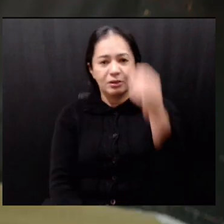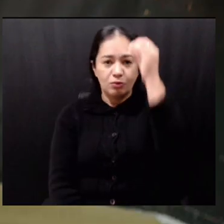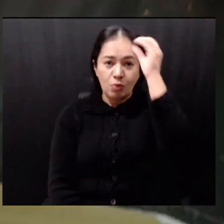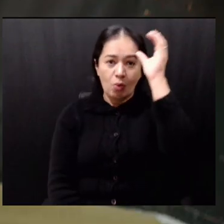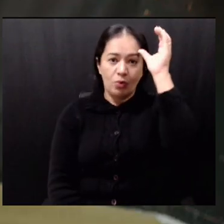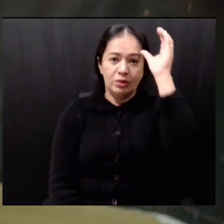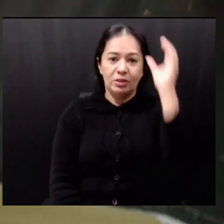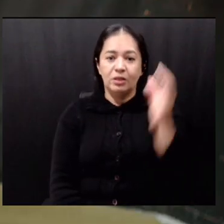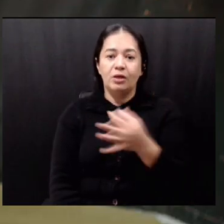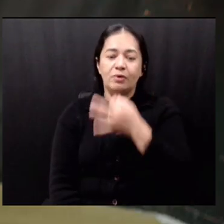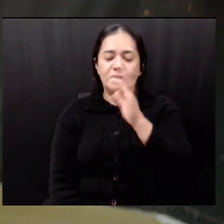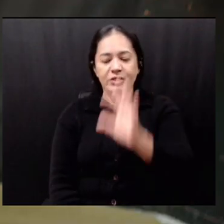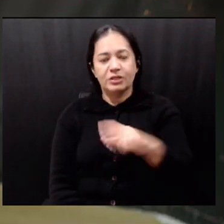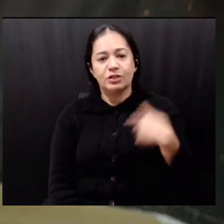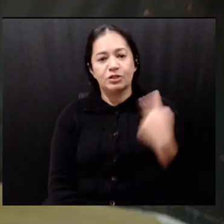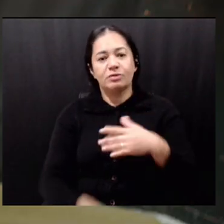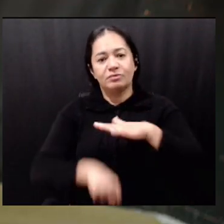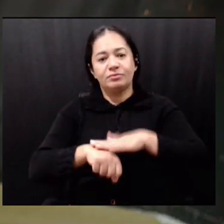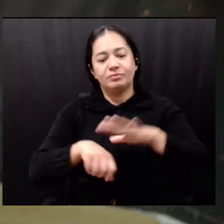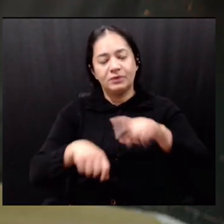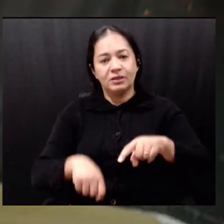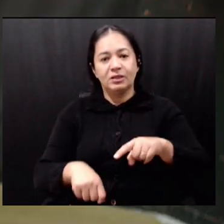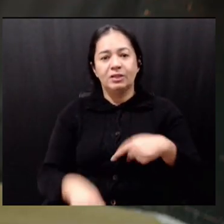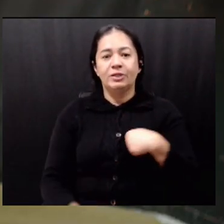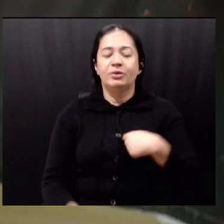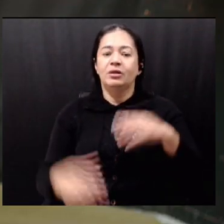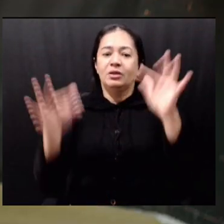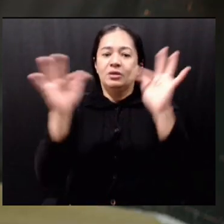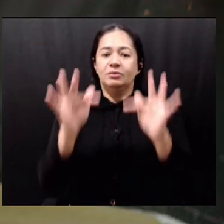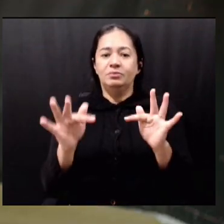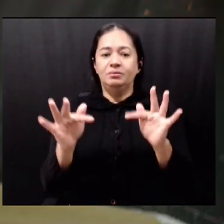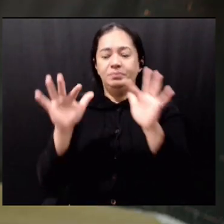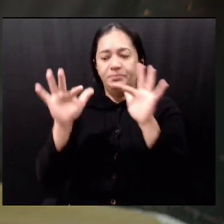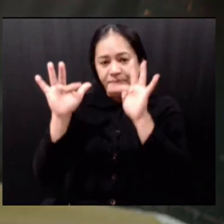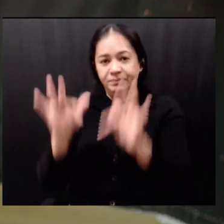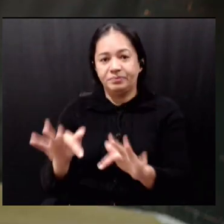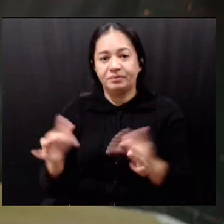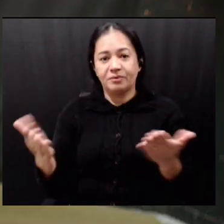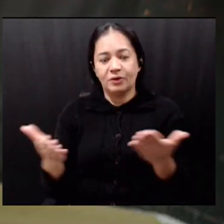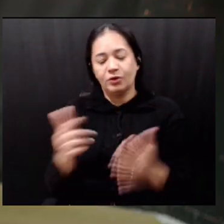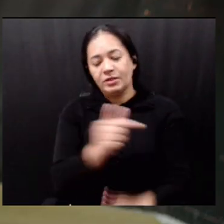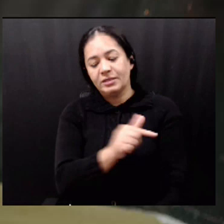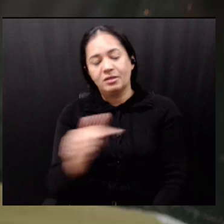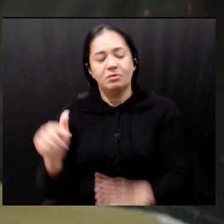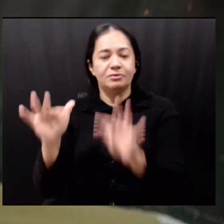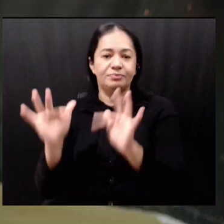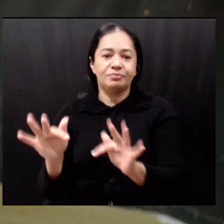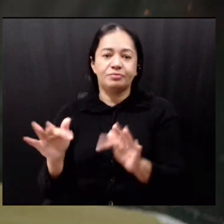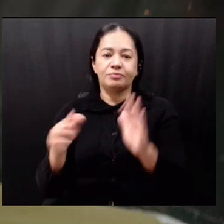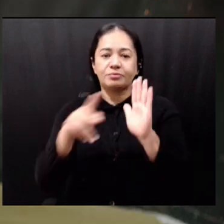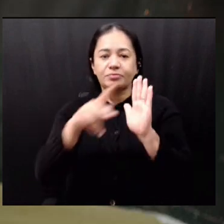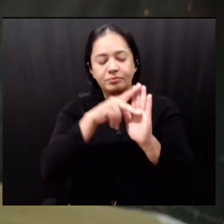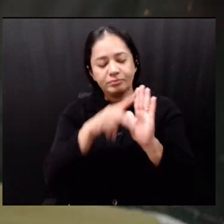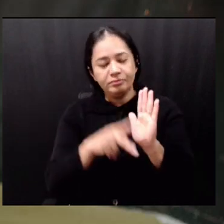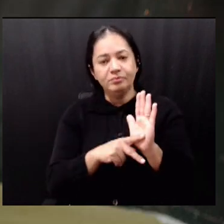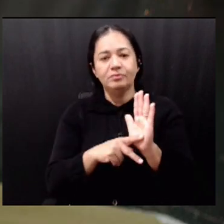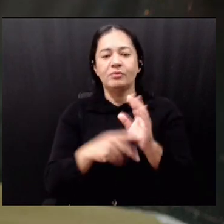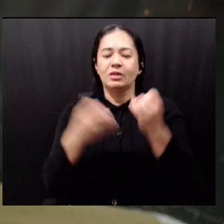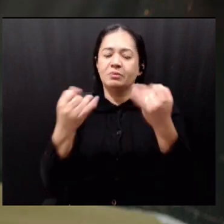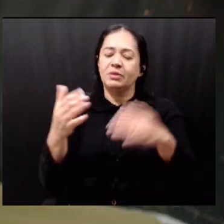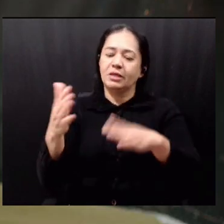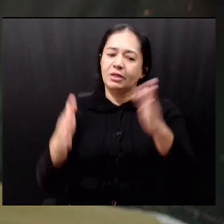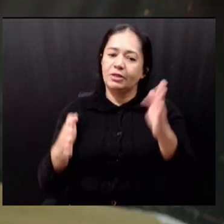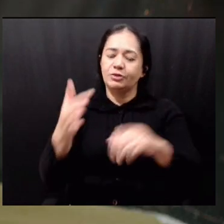aqui no programa. Eu fico muito feliz de encerrar a semana, né, com um programa falando das férias, falando de